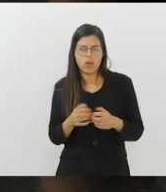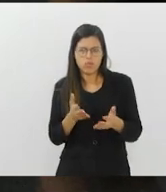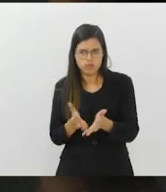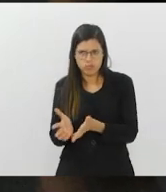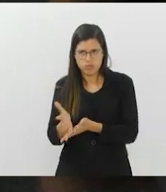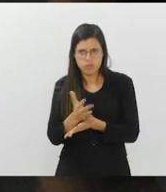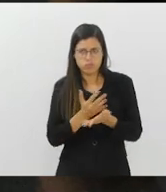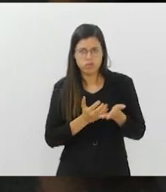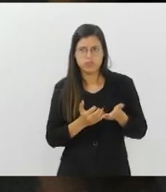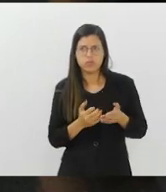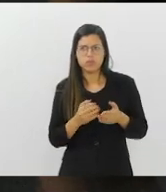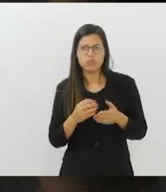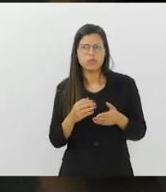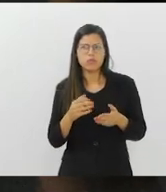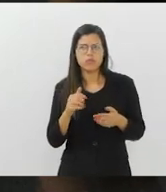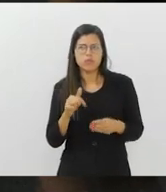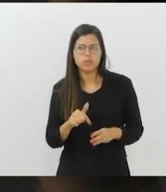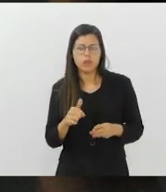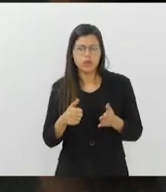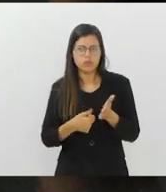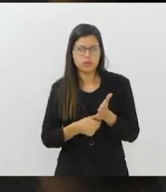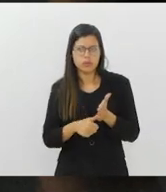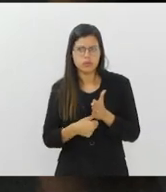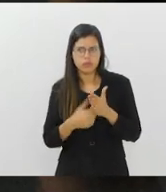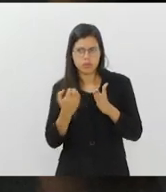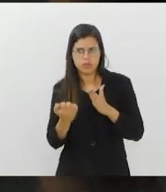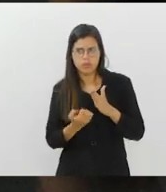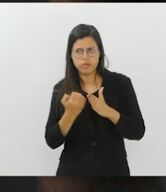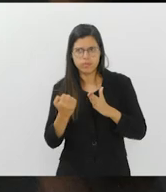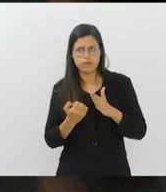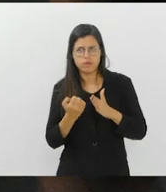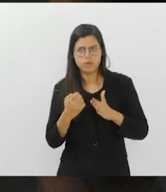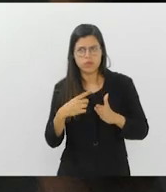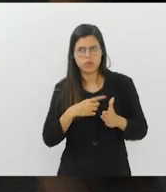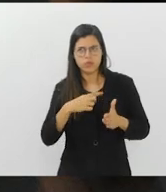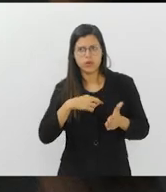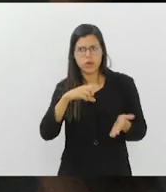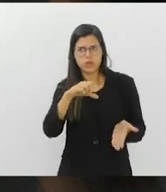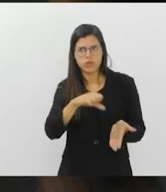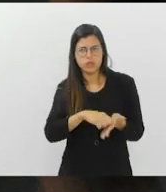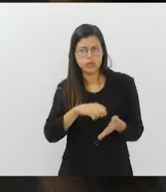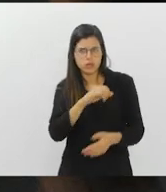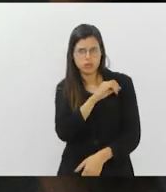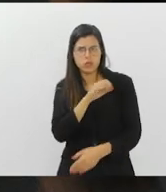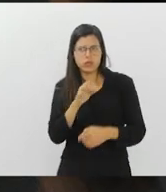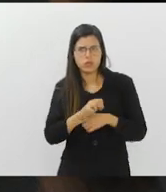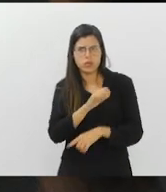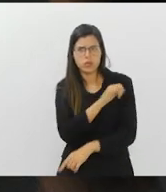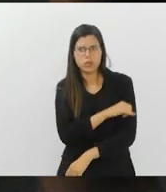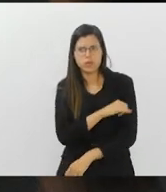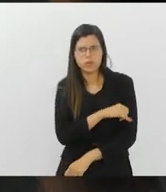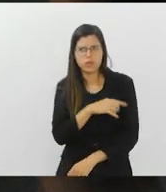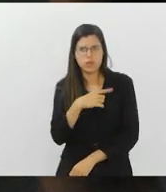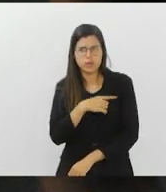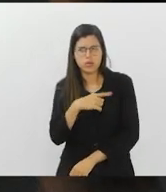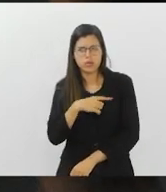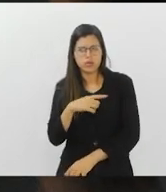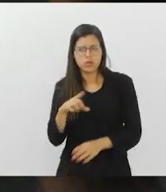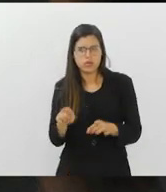as operadoras associadas, aquelas que tinham não só a sede no estado do Rio de Janeiro, mas que aquelas que tinham beneficiários no